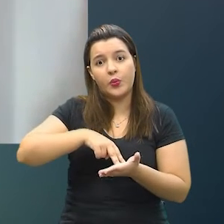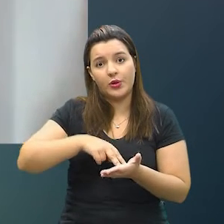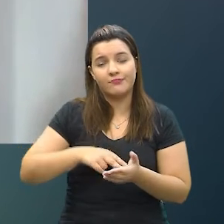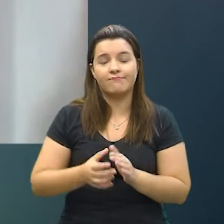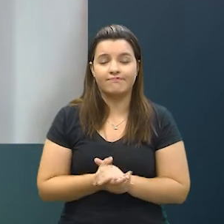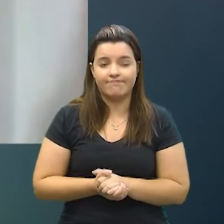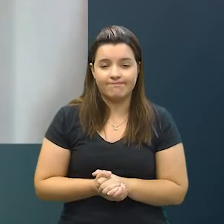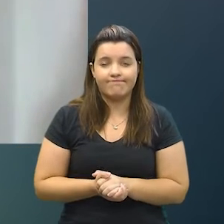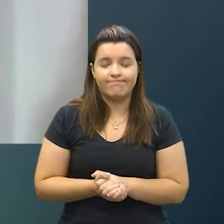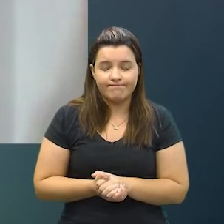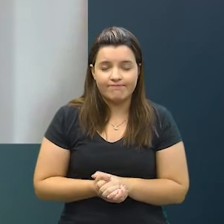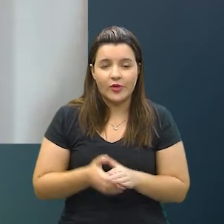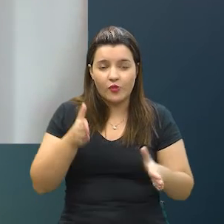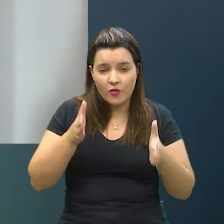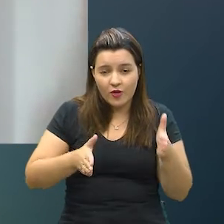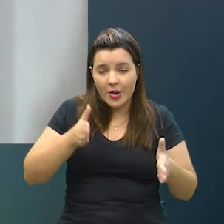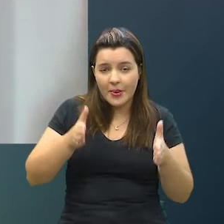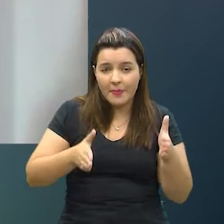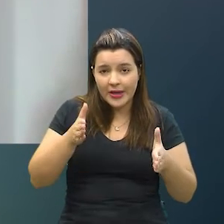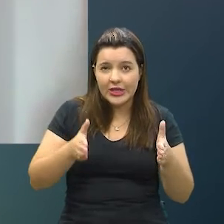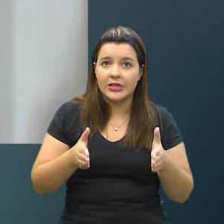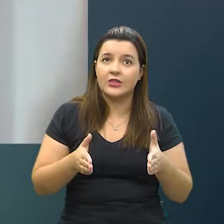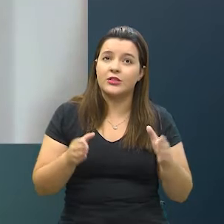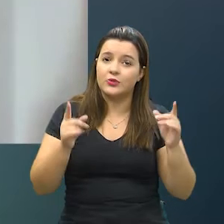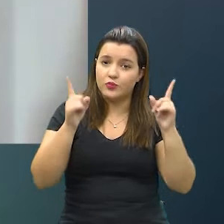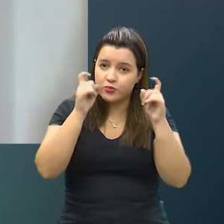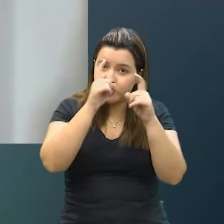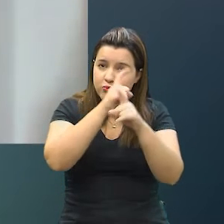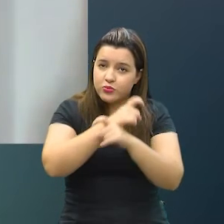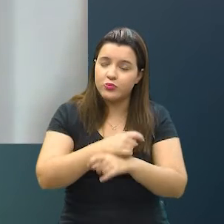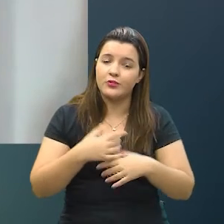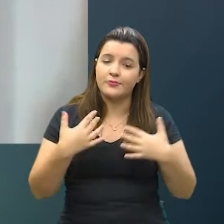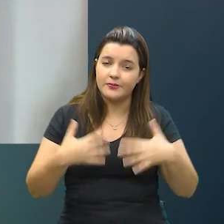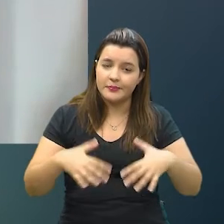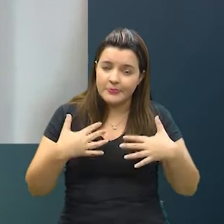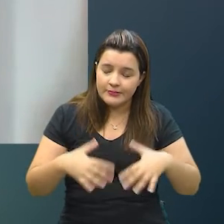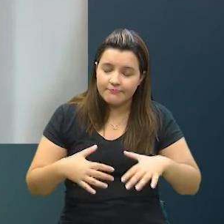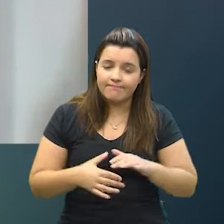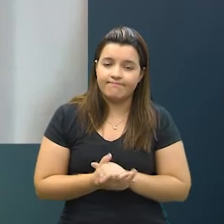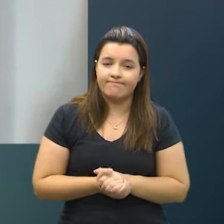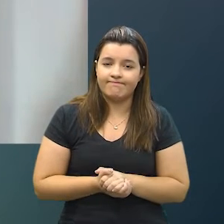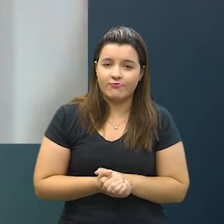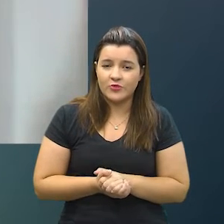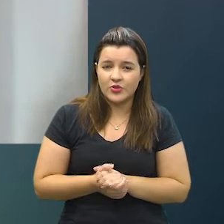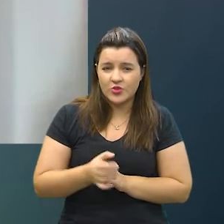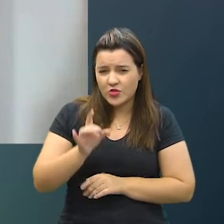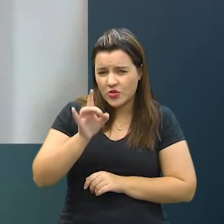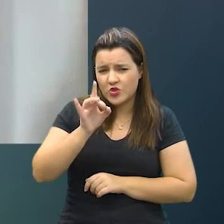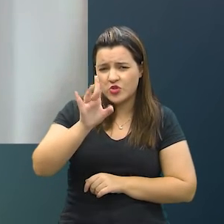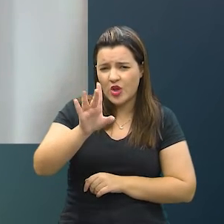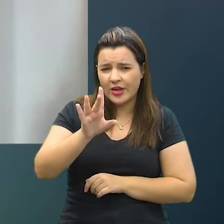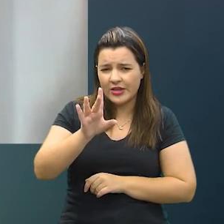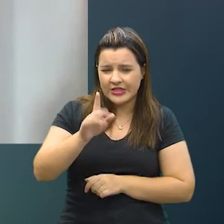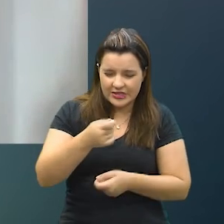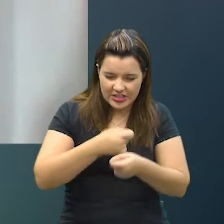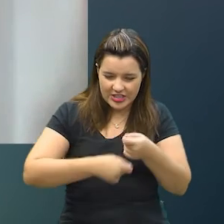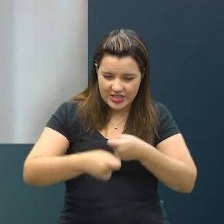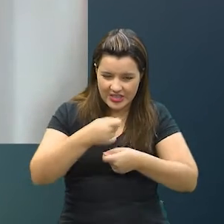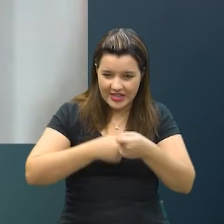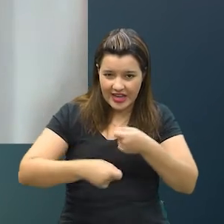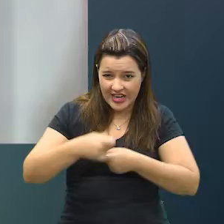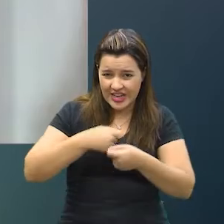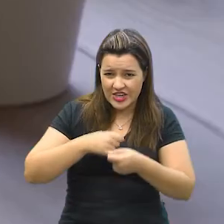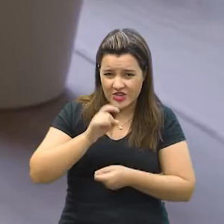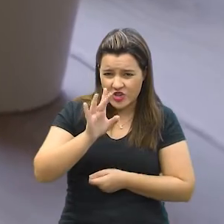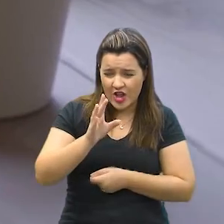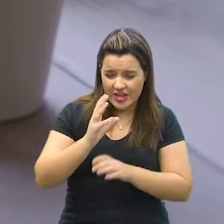Então, realmente assim foi um período bastante complicado, né? Porque não foi só uma crise econômica, né? Muito